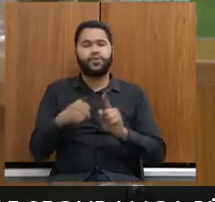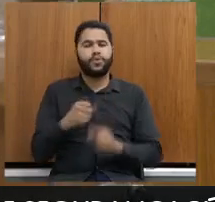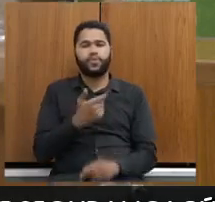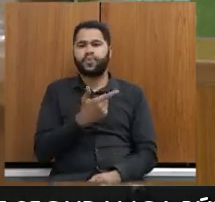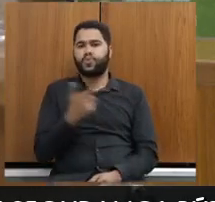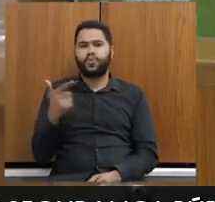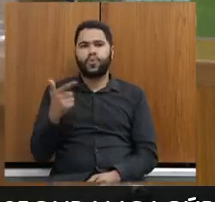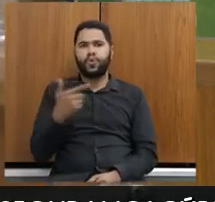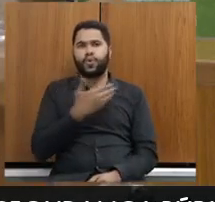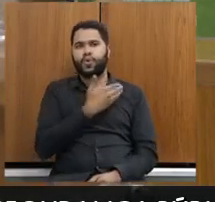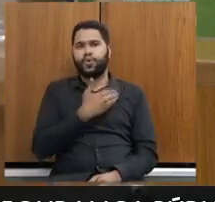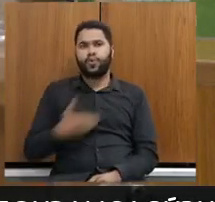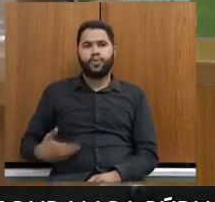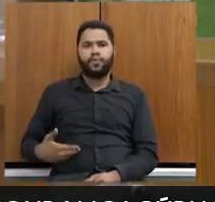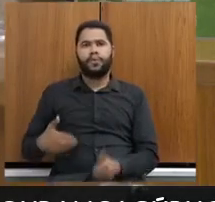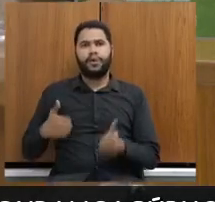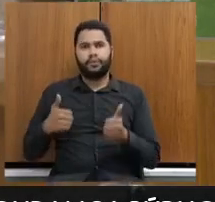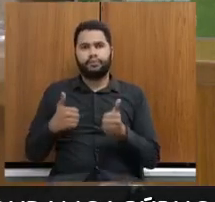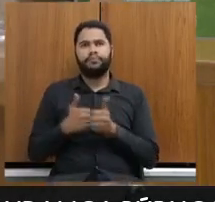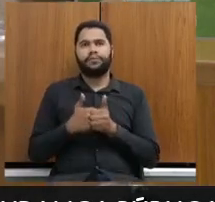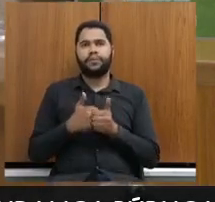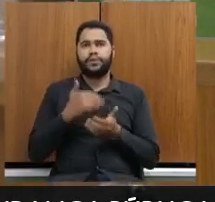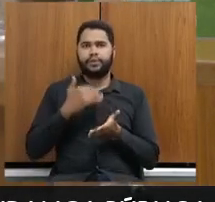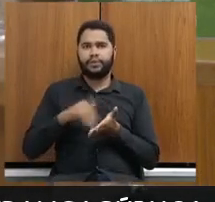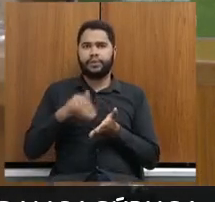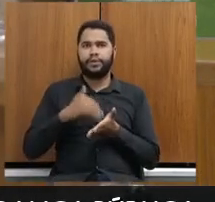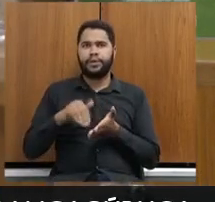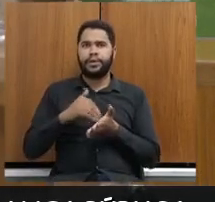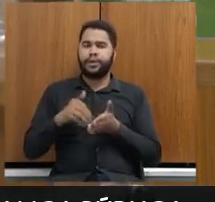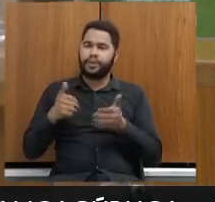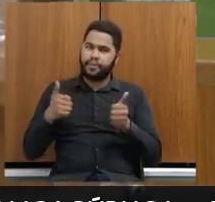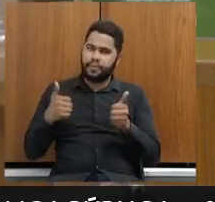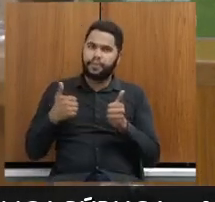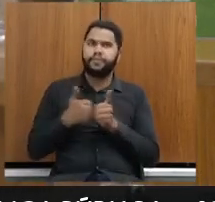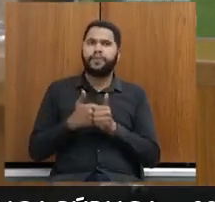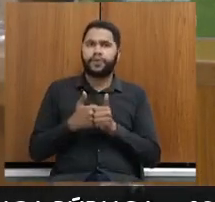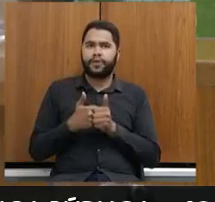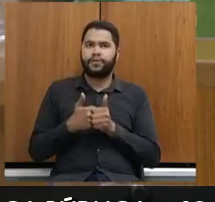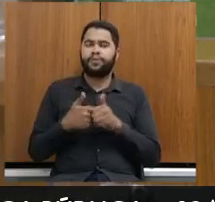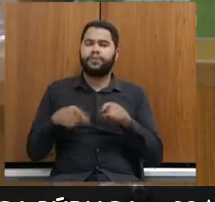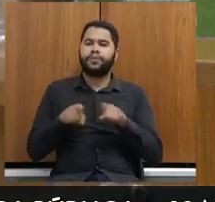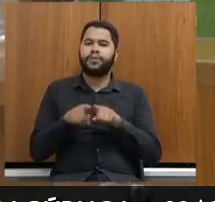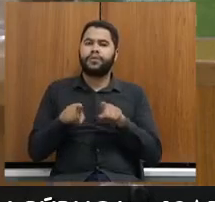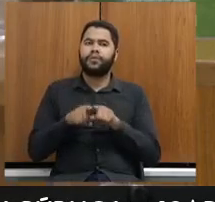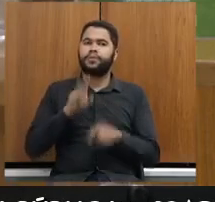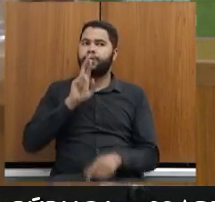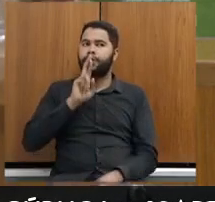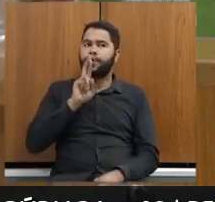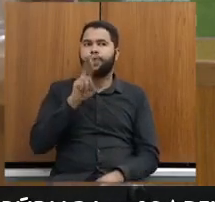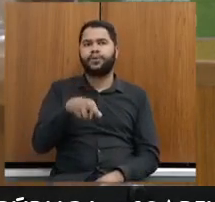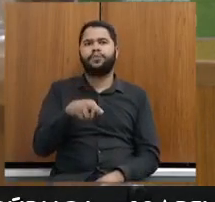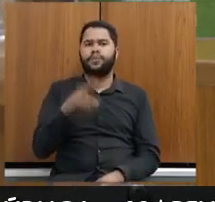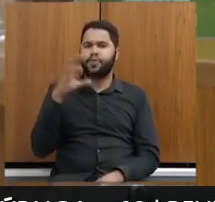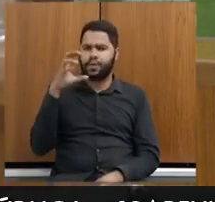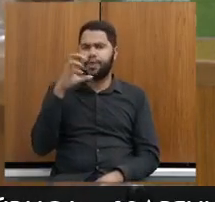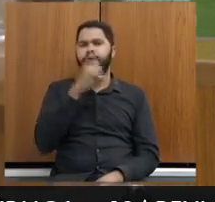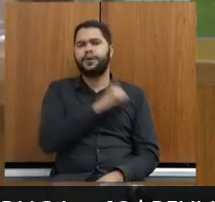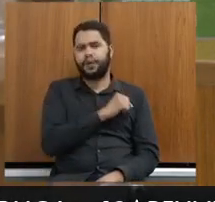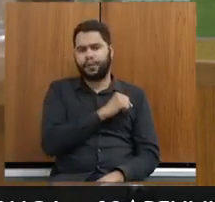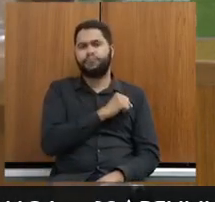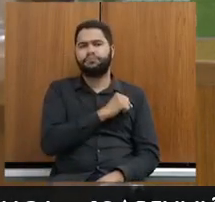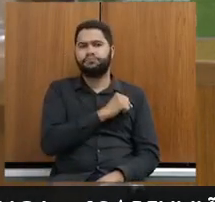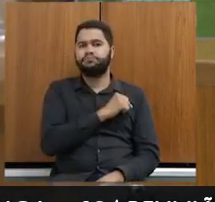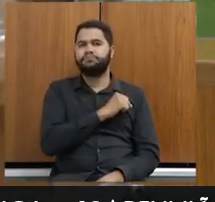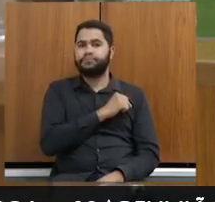nunca tivemos um governo tão próximo uma secretaria tão próxima e com as respostas tão rápidas